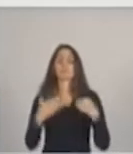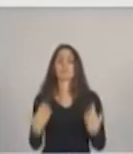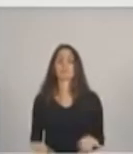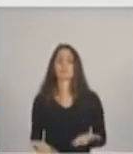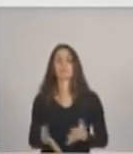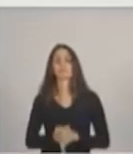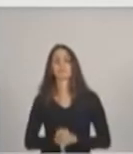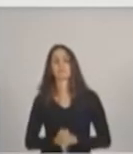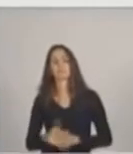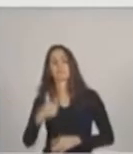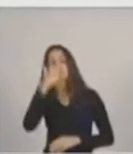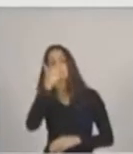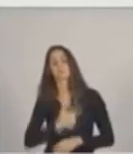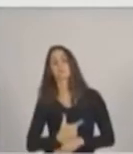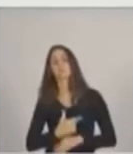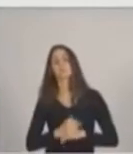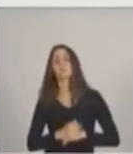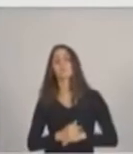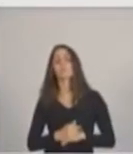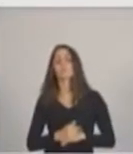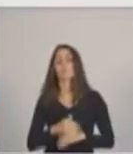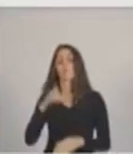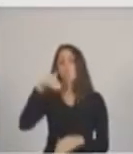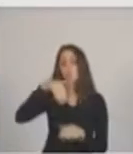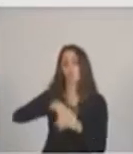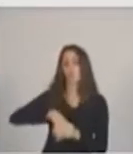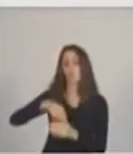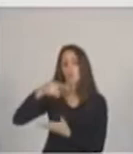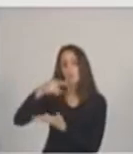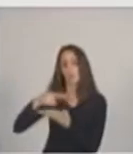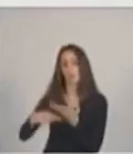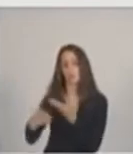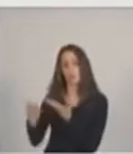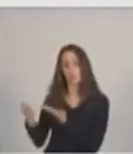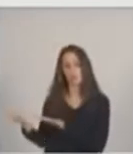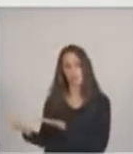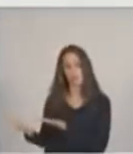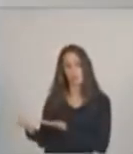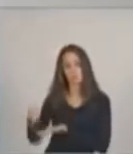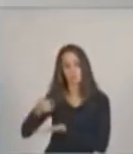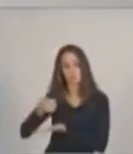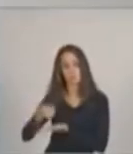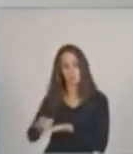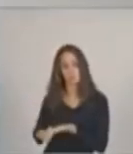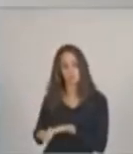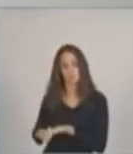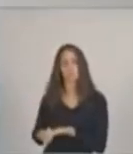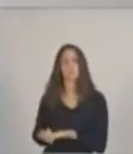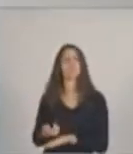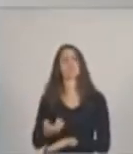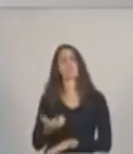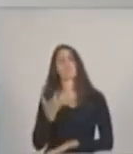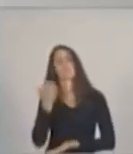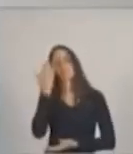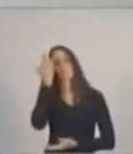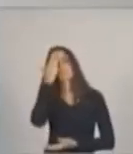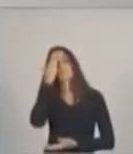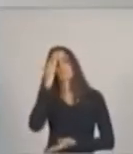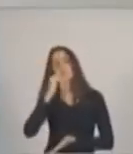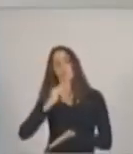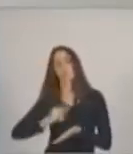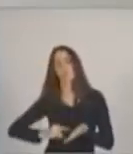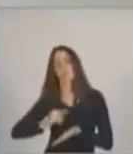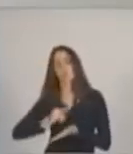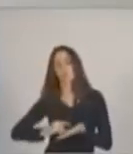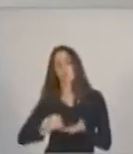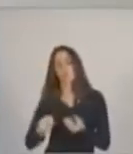eu, na verdade, assim, votar no relatório com esse teor de texto, eu quero saber se esse documento que foi